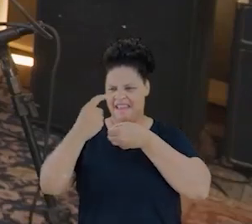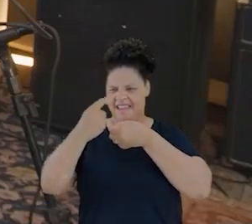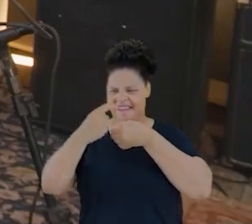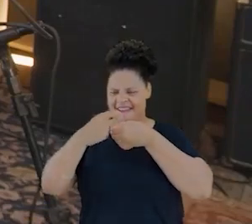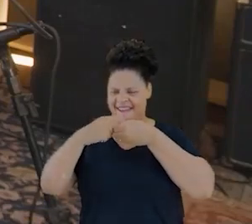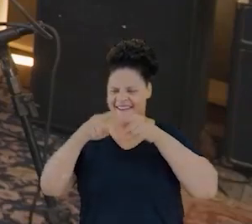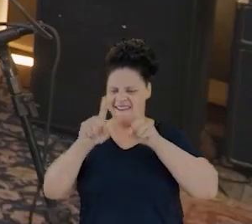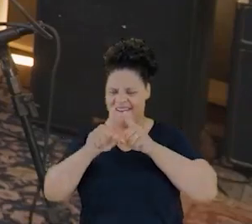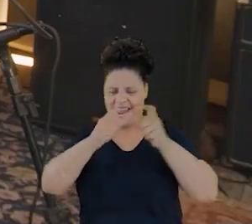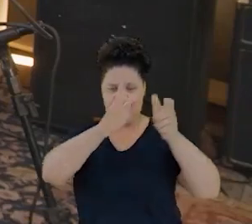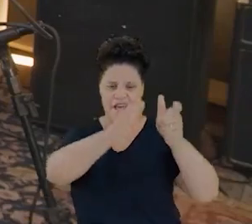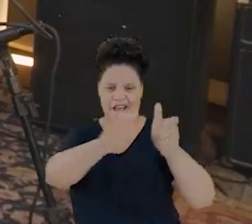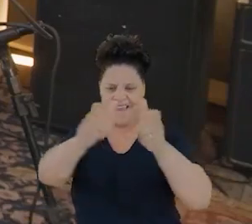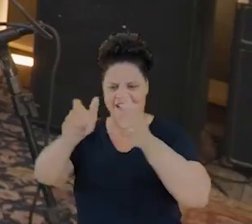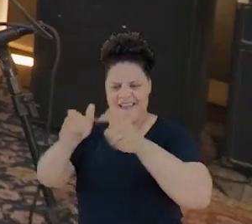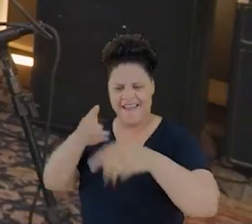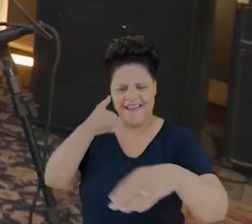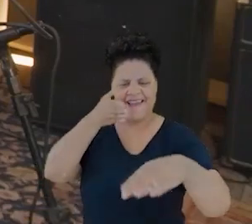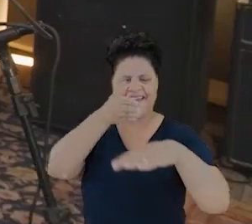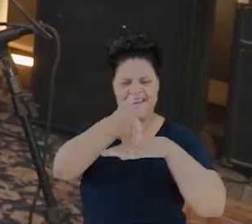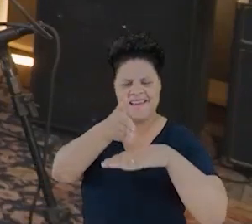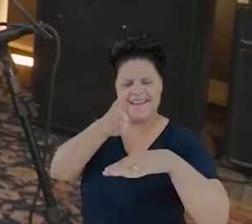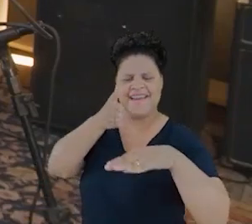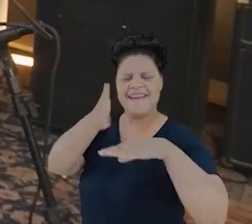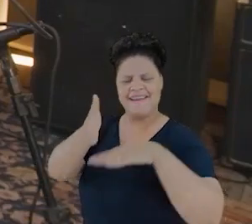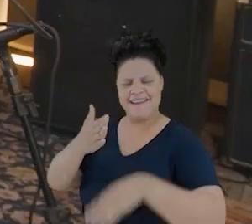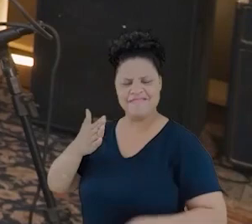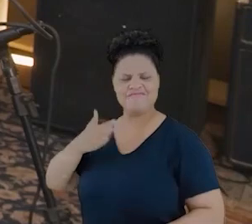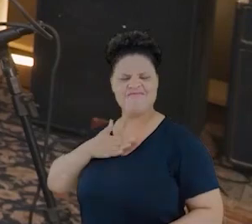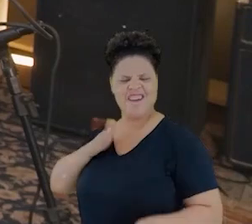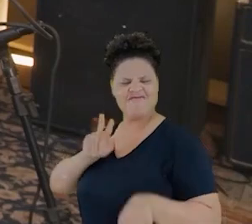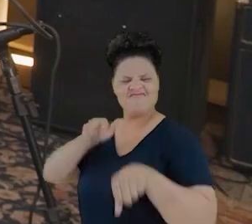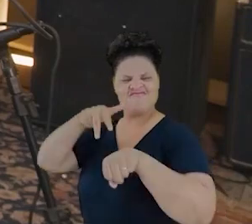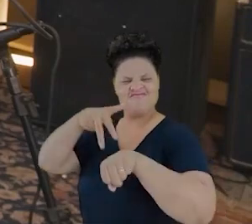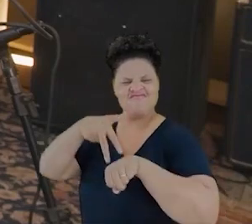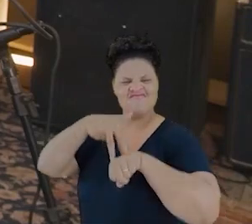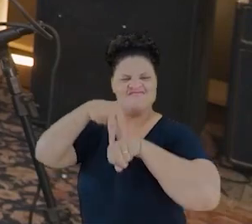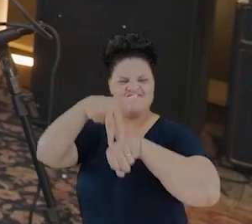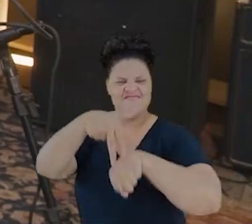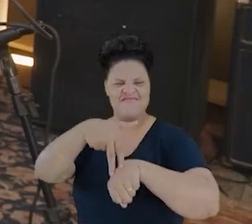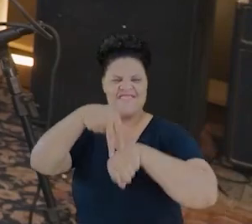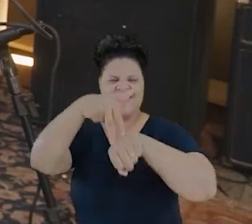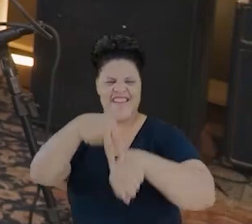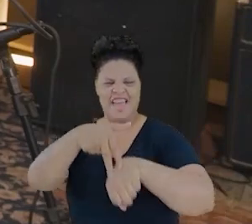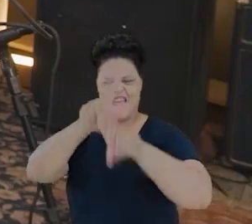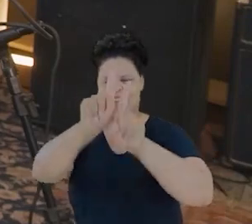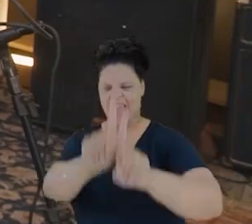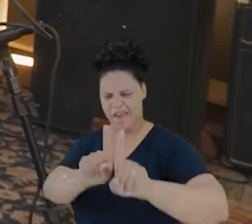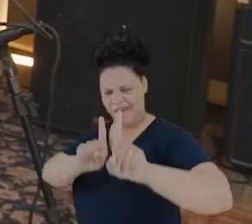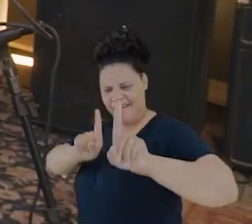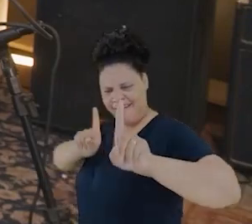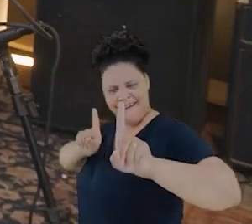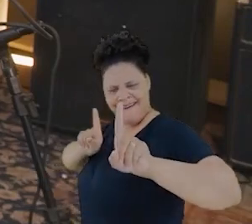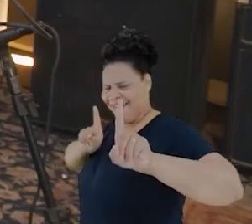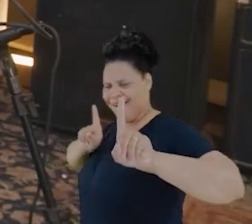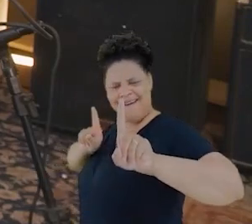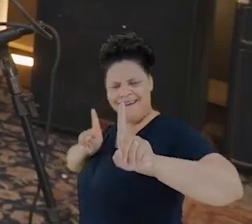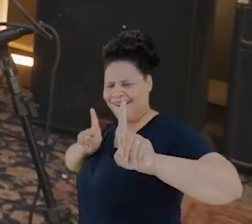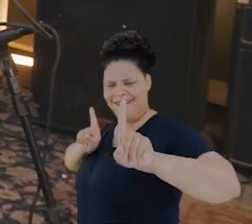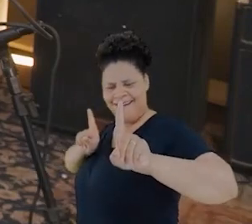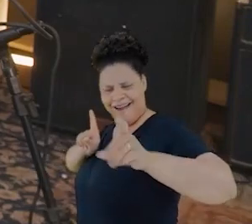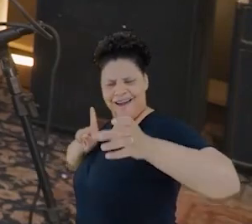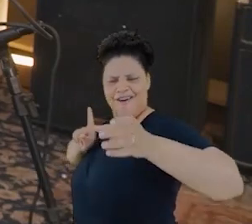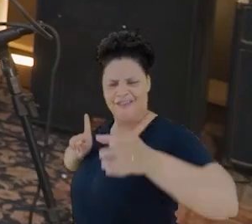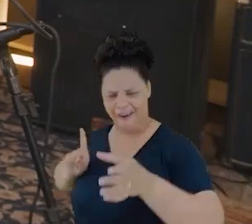Qualquer um é o meu lugar. Qualquer um é o meu lugar. Eu não vou mais recuar. Eu não vou